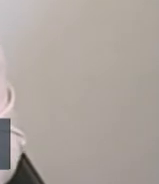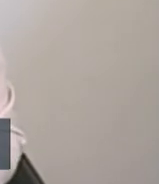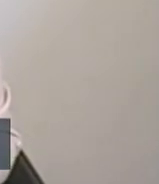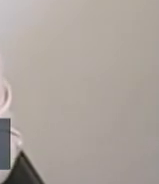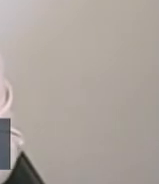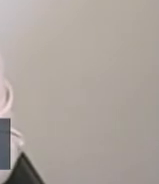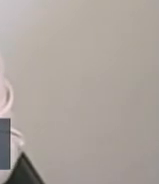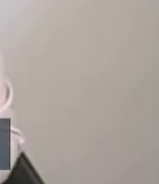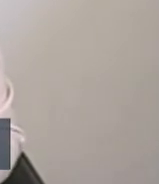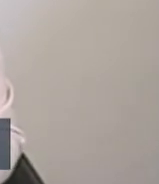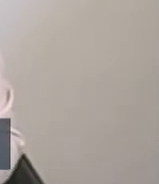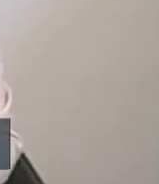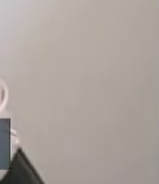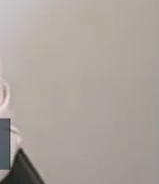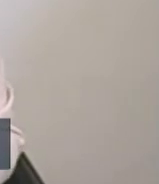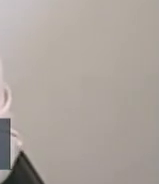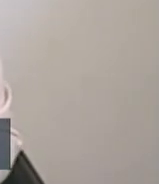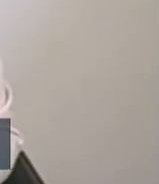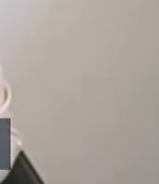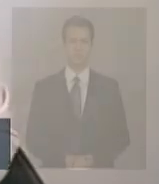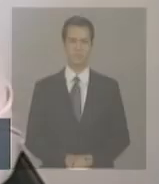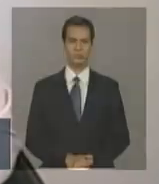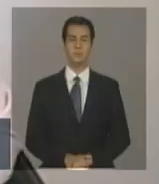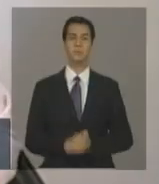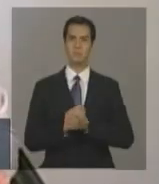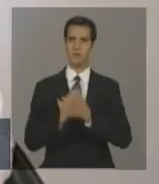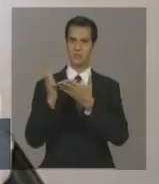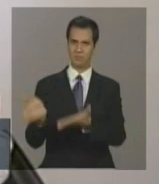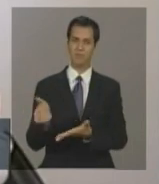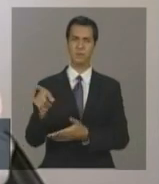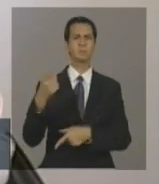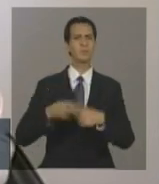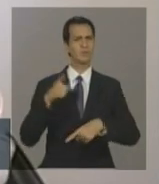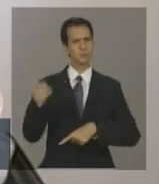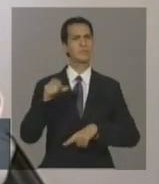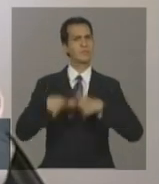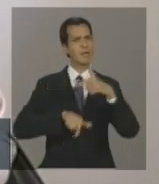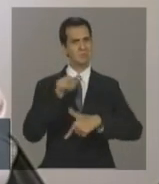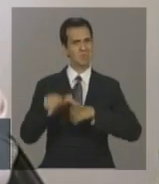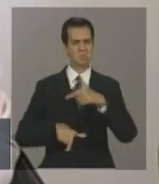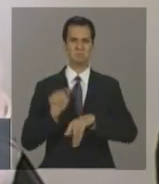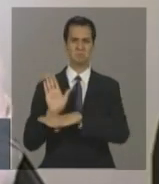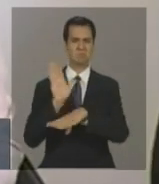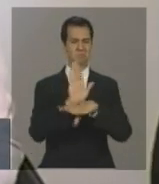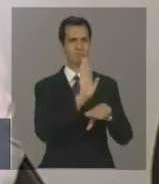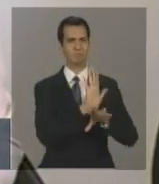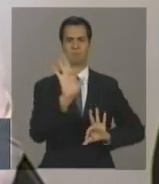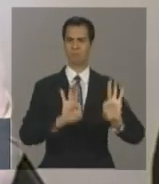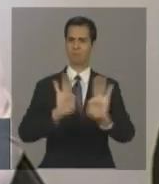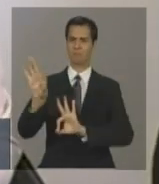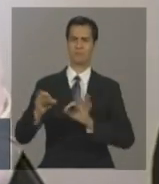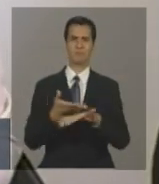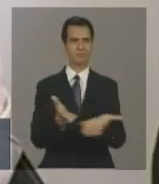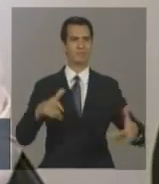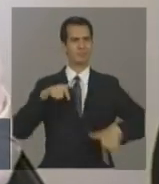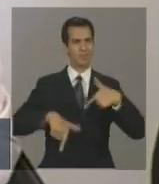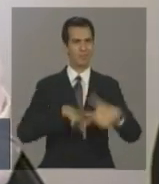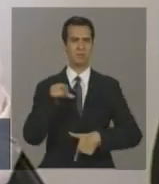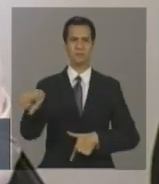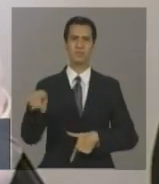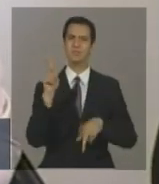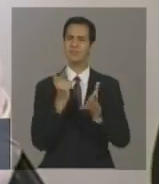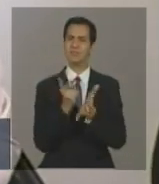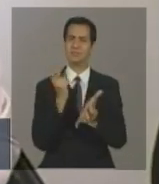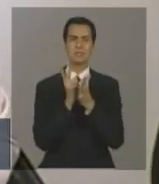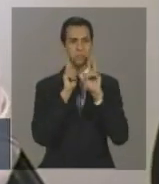é um reconhecimento a um ambiente de trabalho que tu ajudas a construir todos os dias, olhando para as pessoas com carinho e